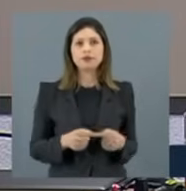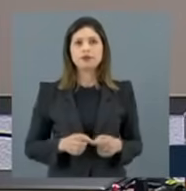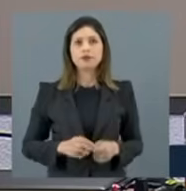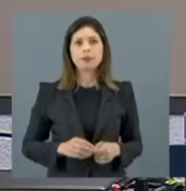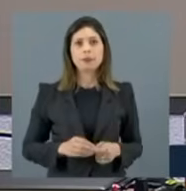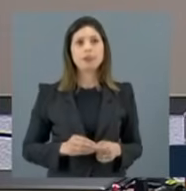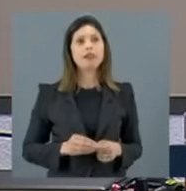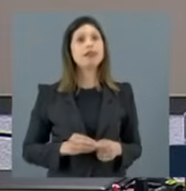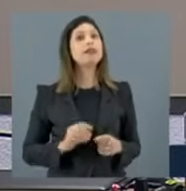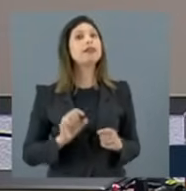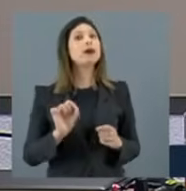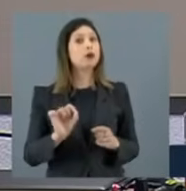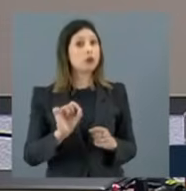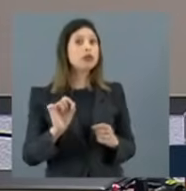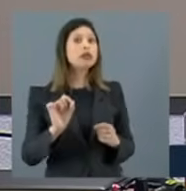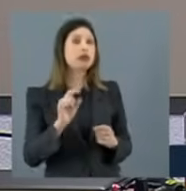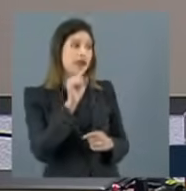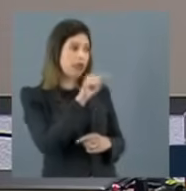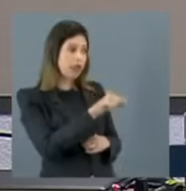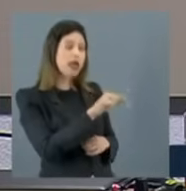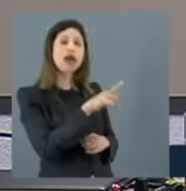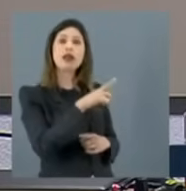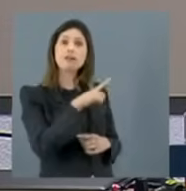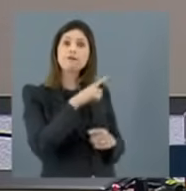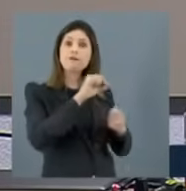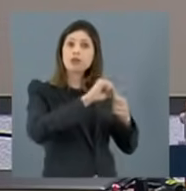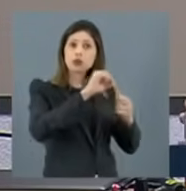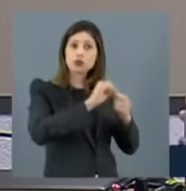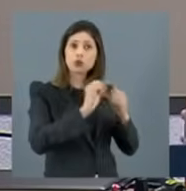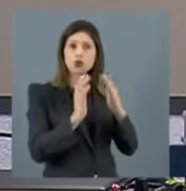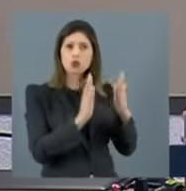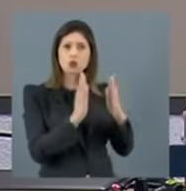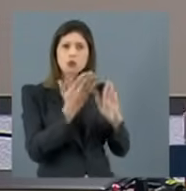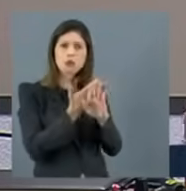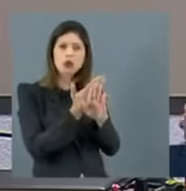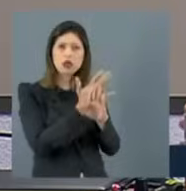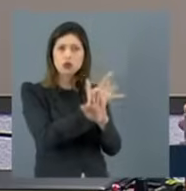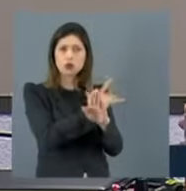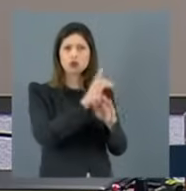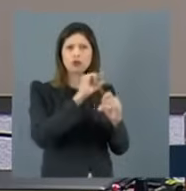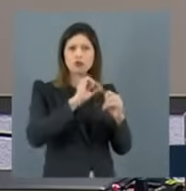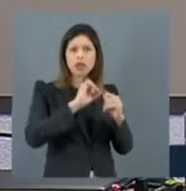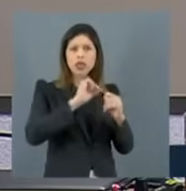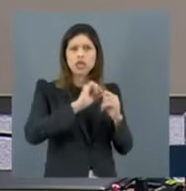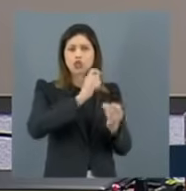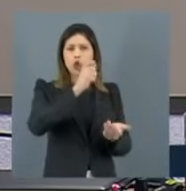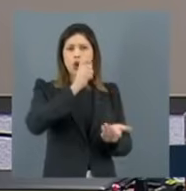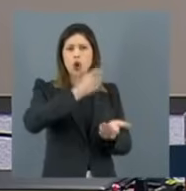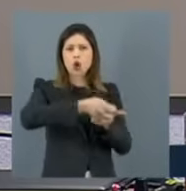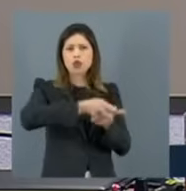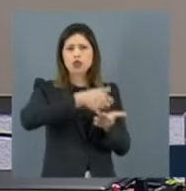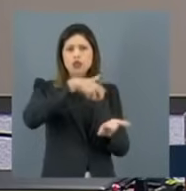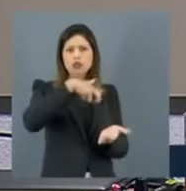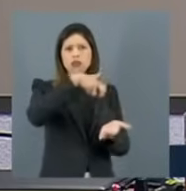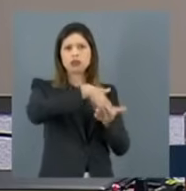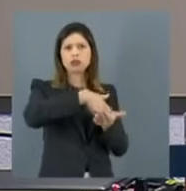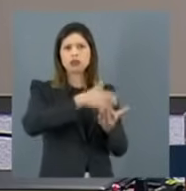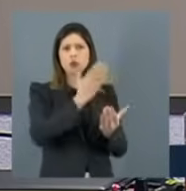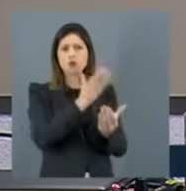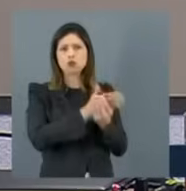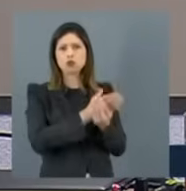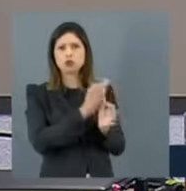Esse episódio, inclusive, gerou ampla condenação na época por entidades jornalísticas e